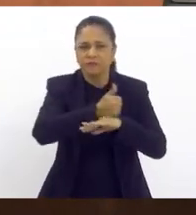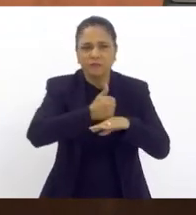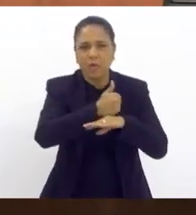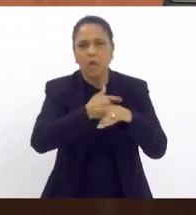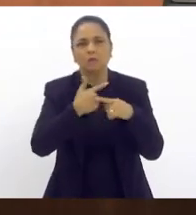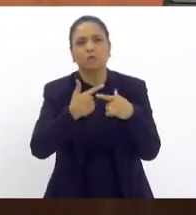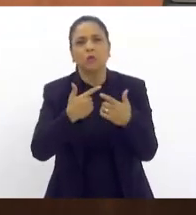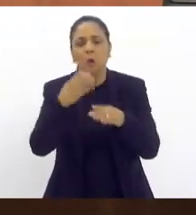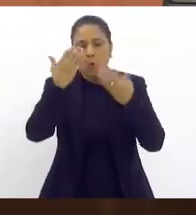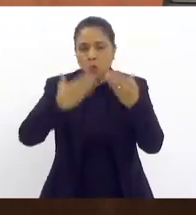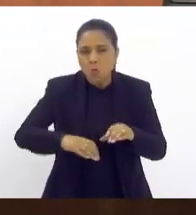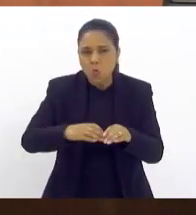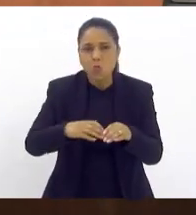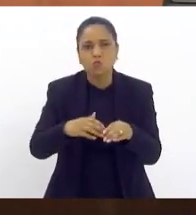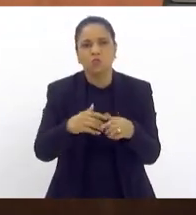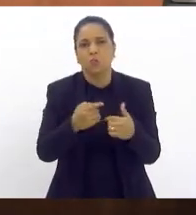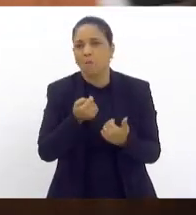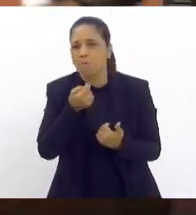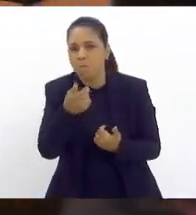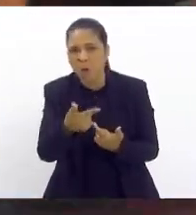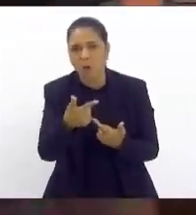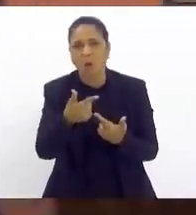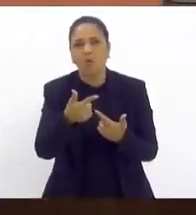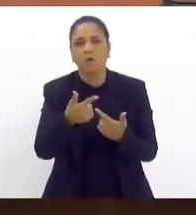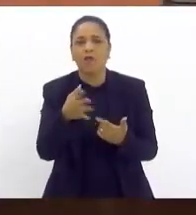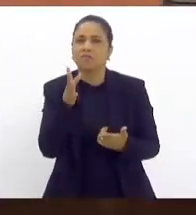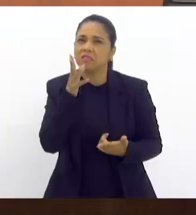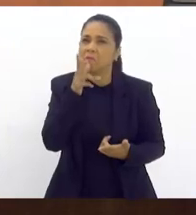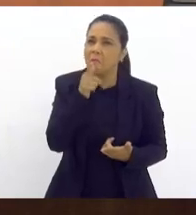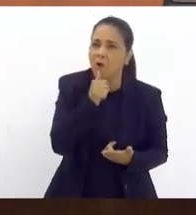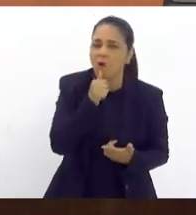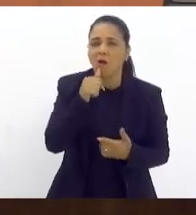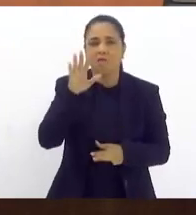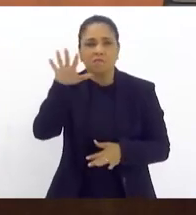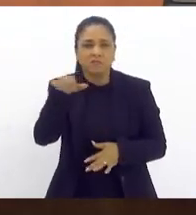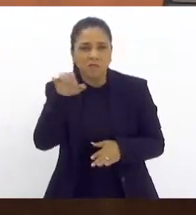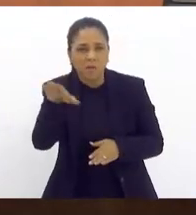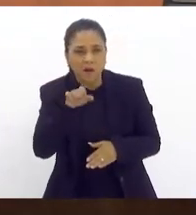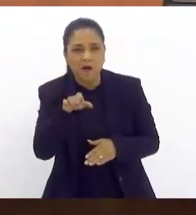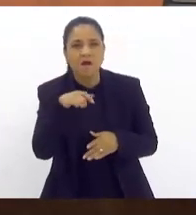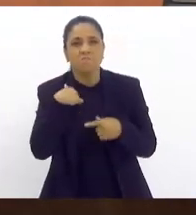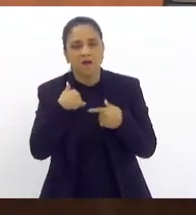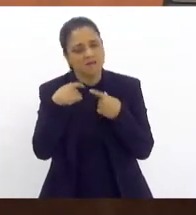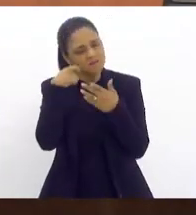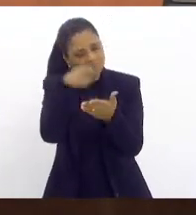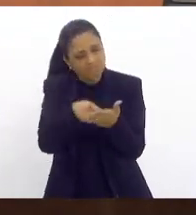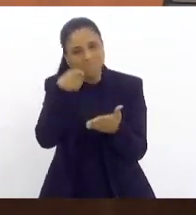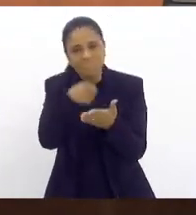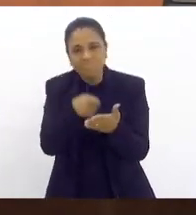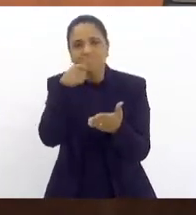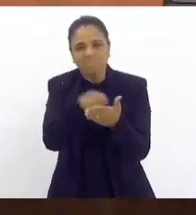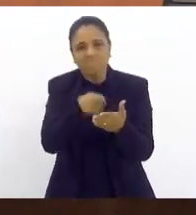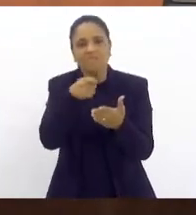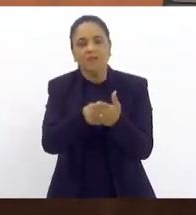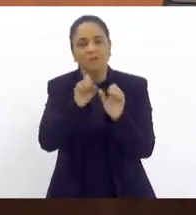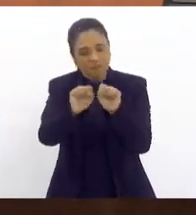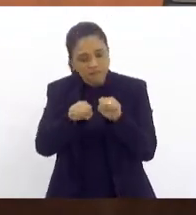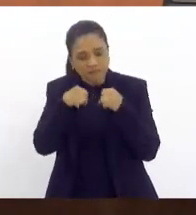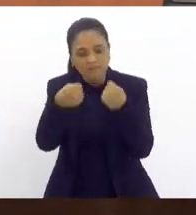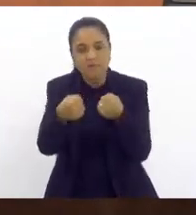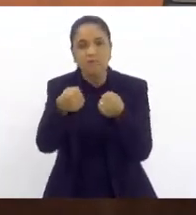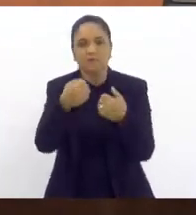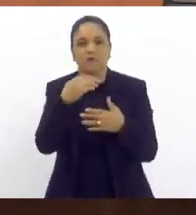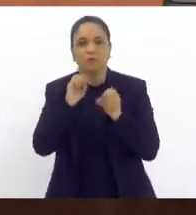sem concurso Quando surge um concurso a gente ainda tem a demora para convocação mas ainda assim nós resistimos em defesa da educação pública